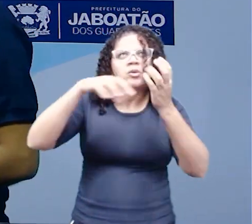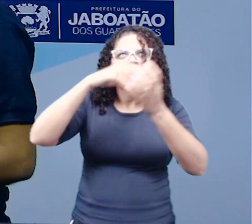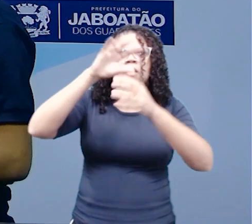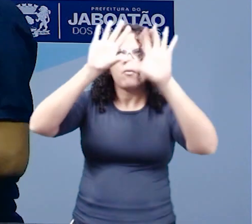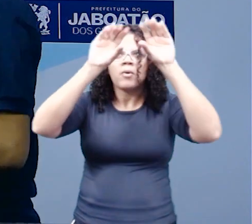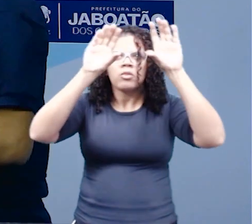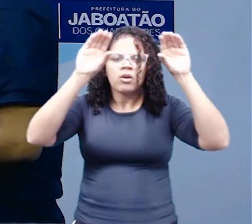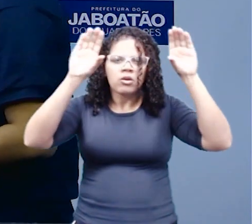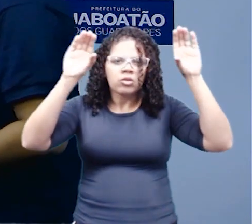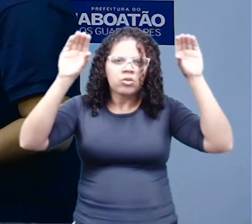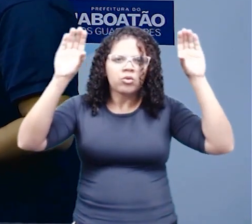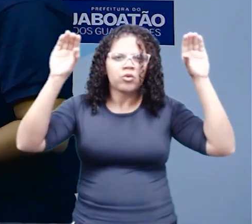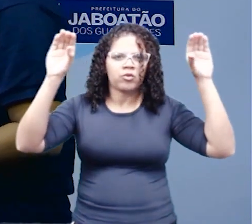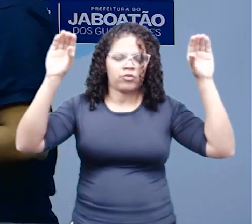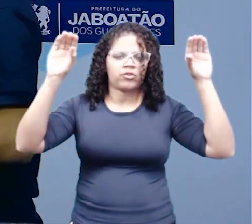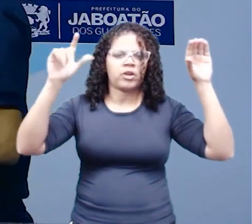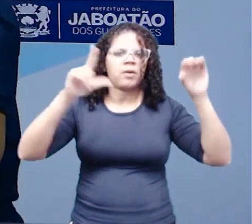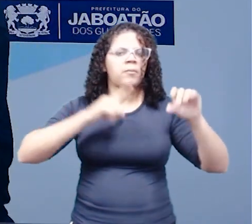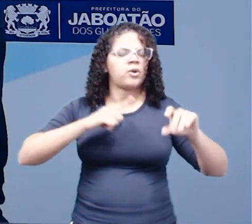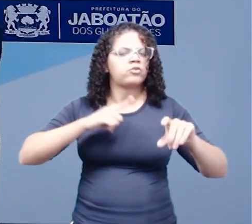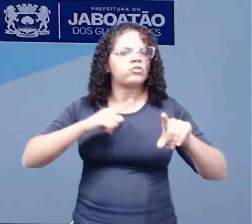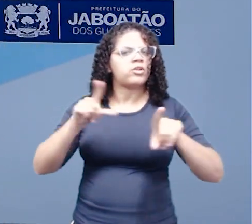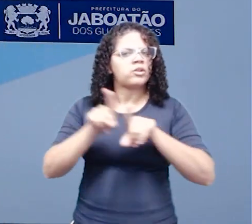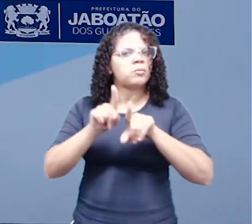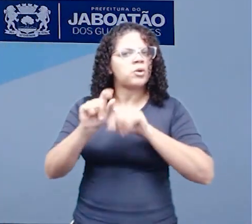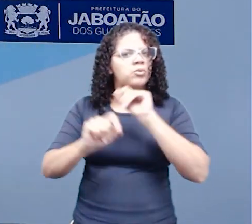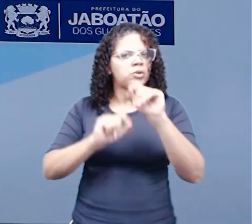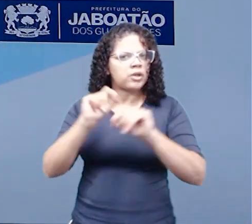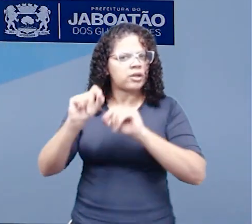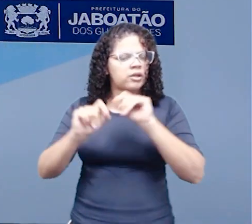aí um elemento bem